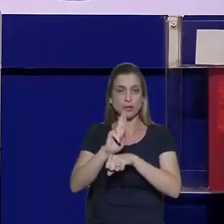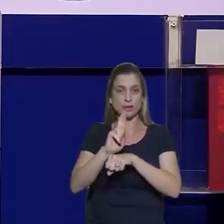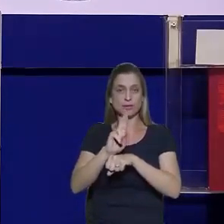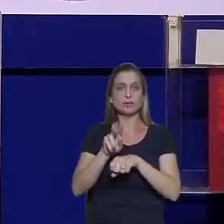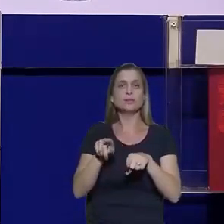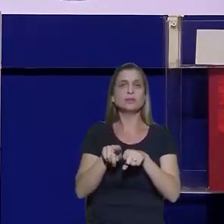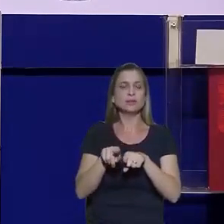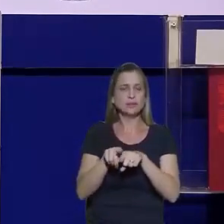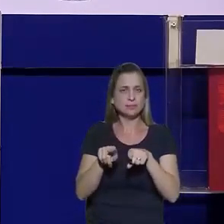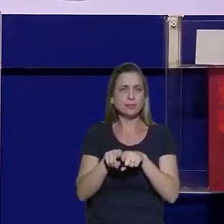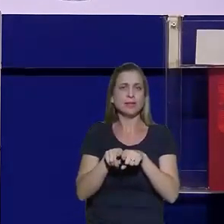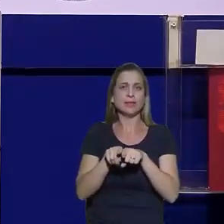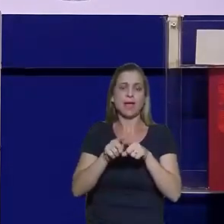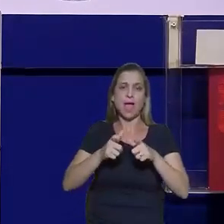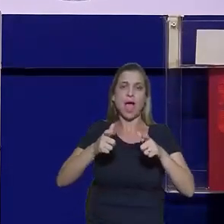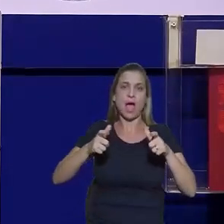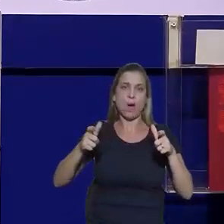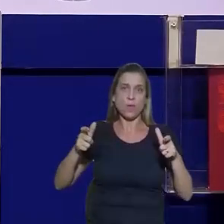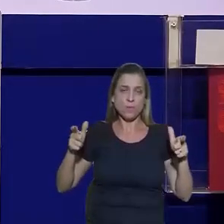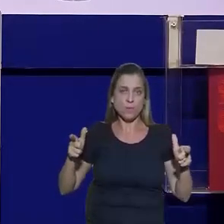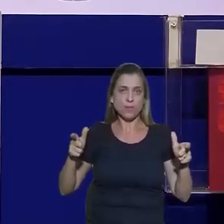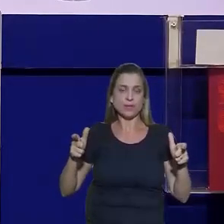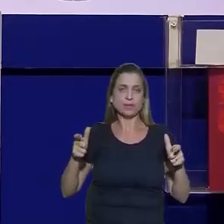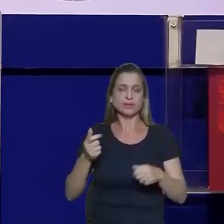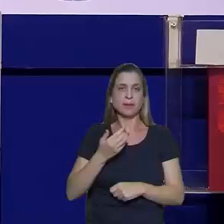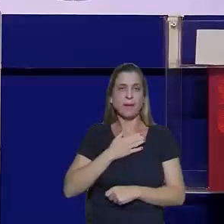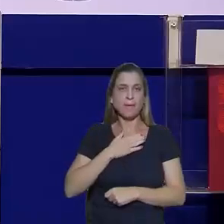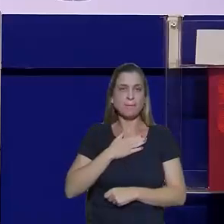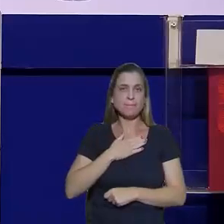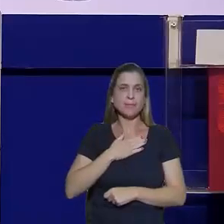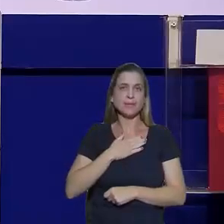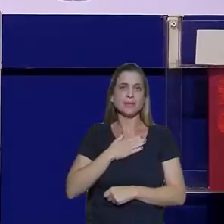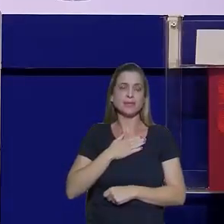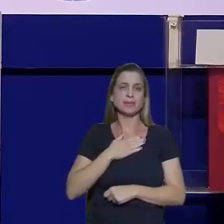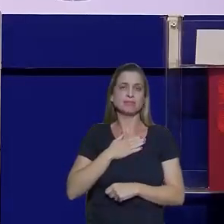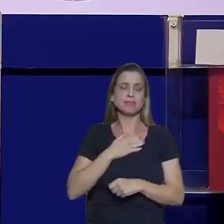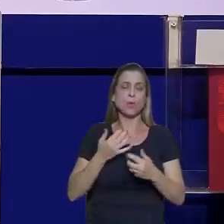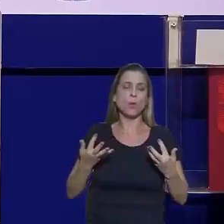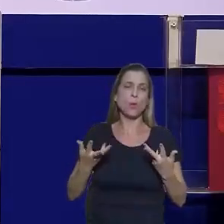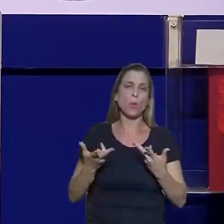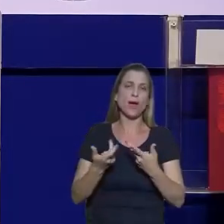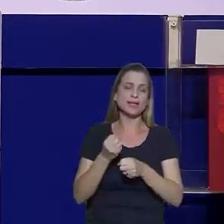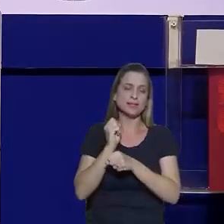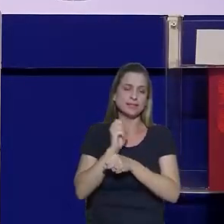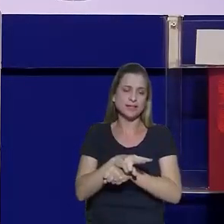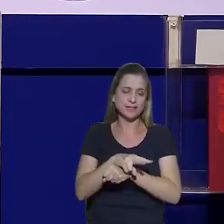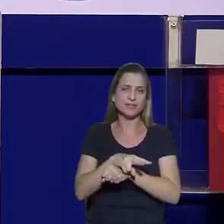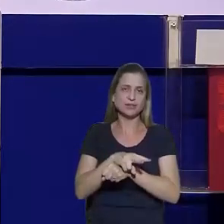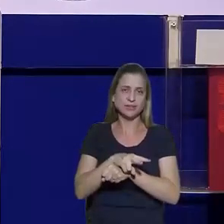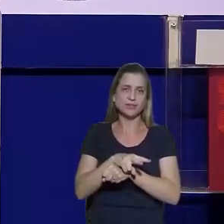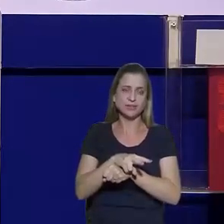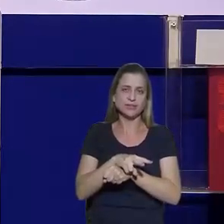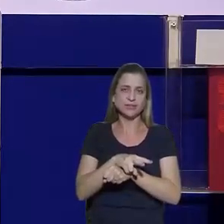essa dimensão, né, de aumentar a minha empregabilidade, a minha possibilidade de,